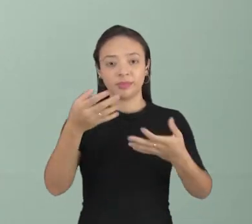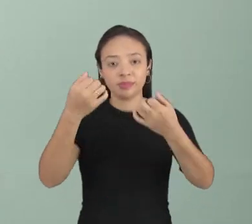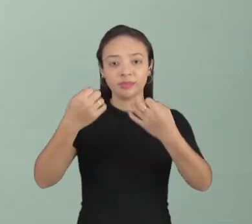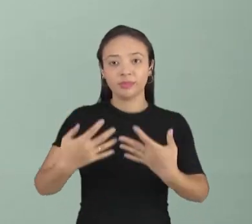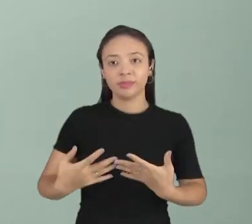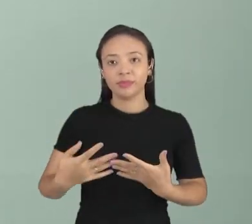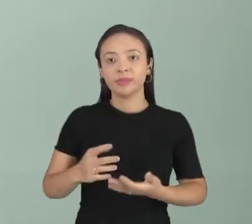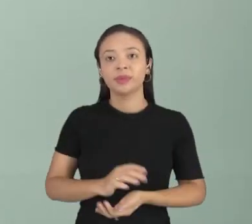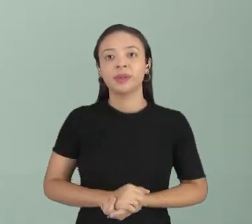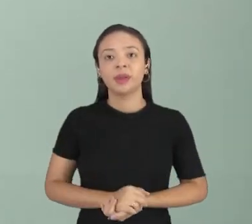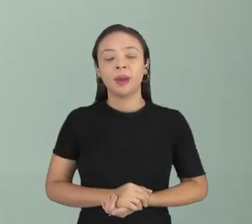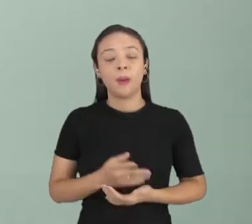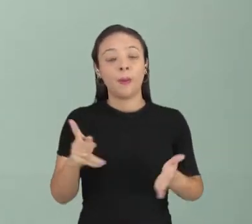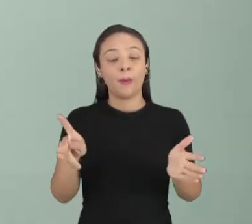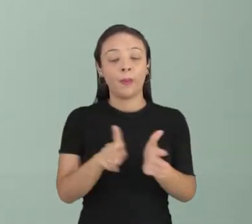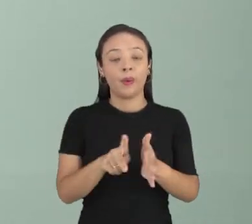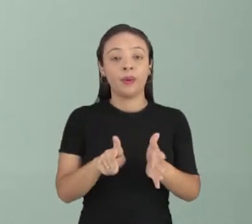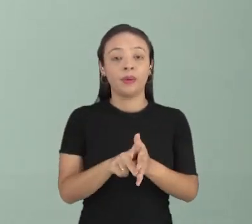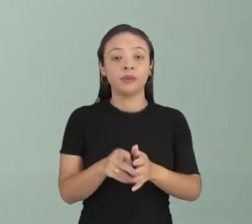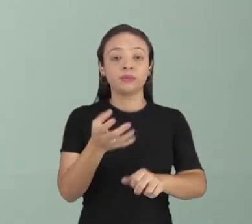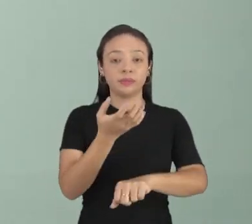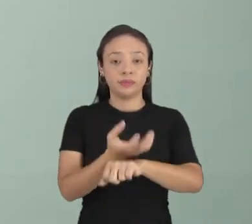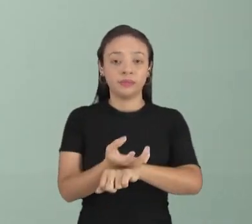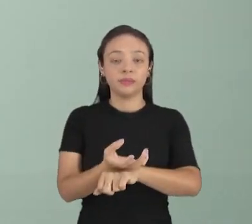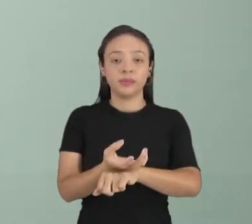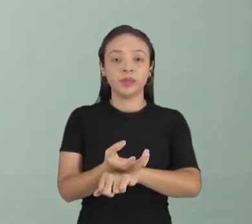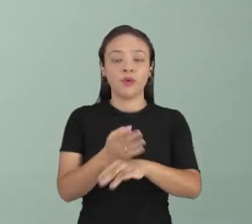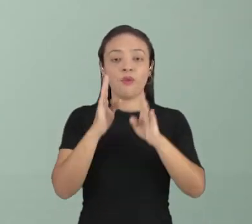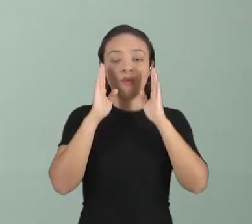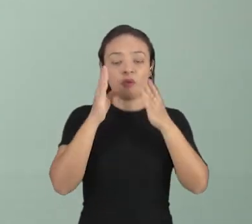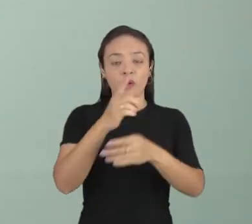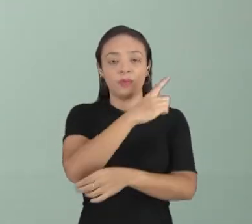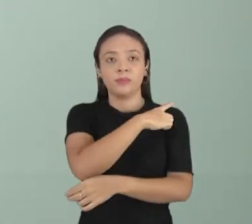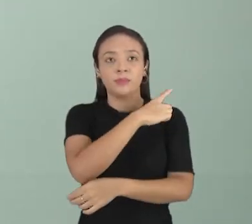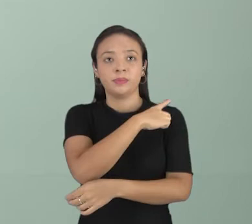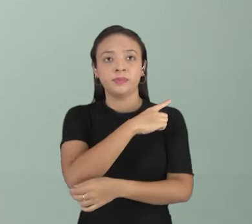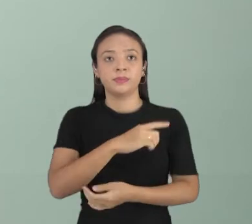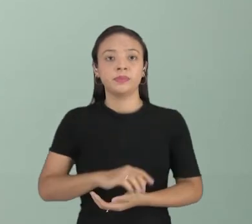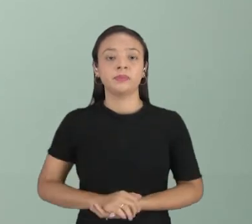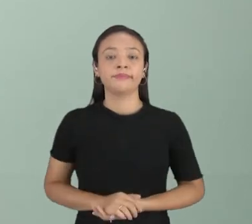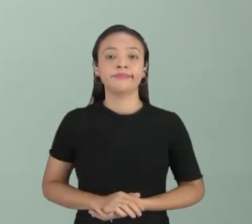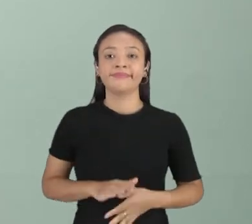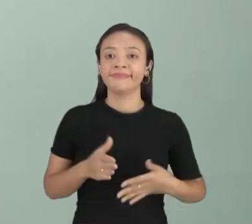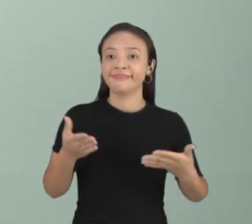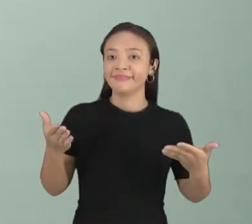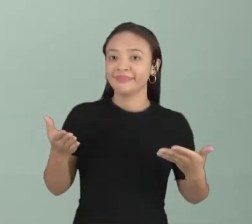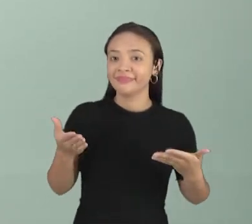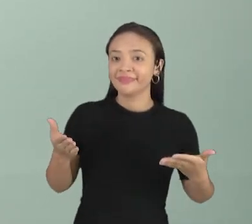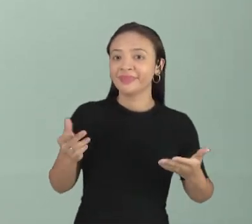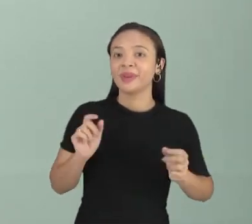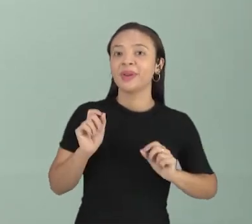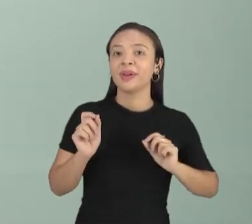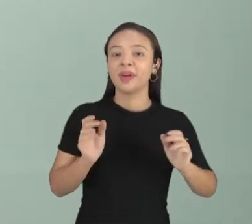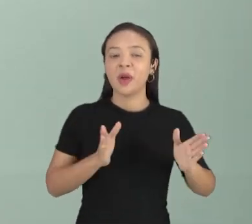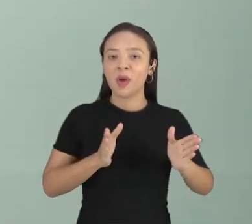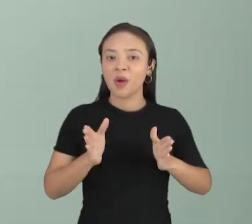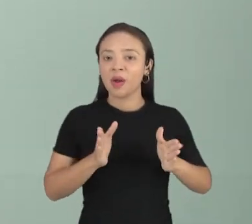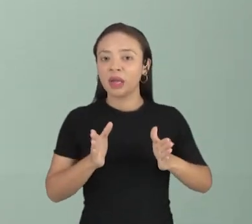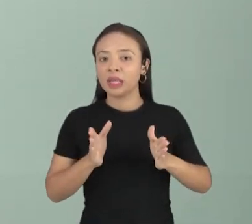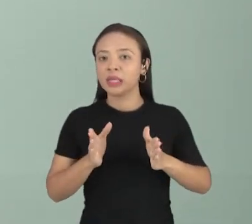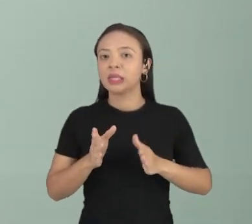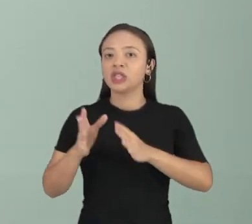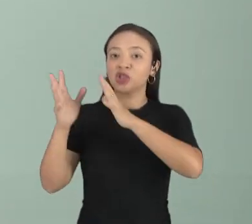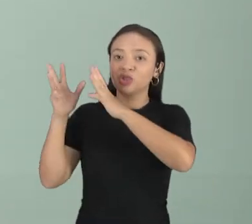assunto da nossa disciplina referente à primeira série do ensino médio. Como nós estamos nesse período, né, de retomada,